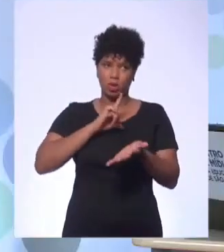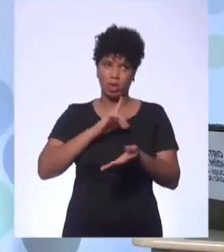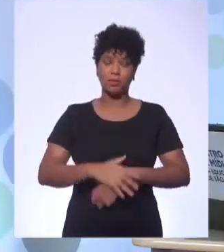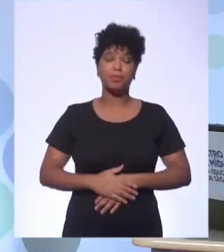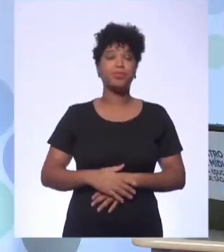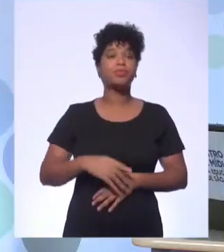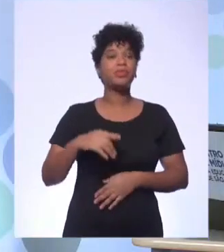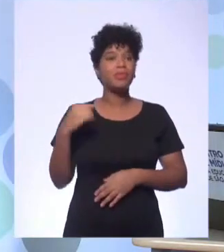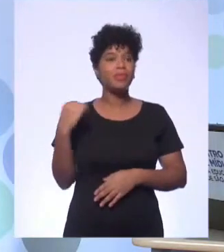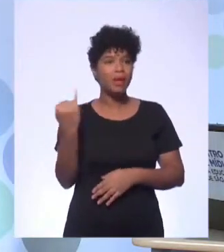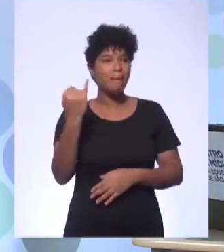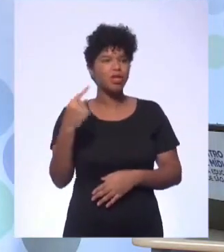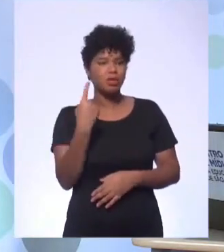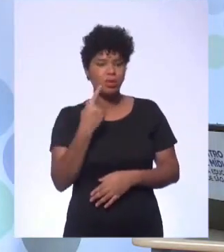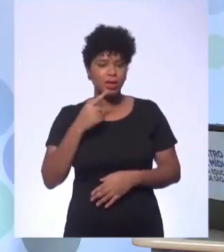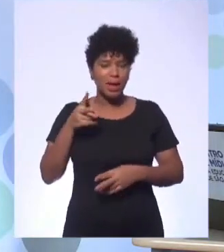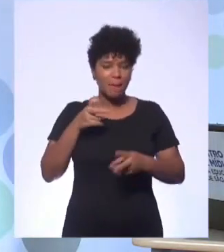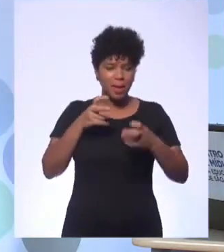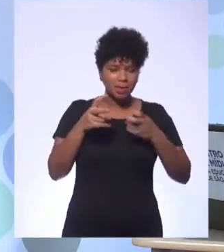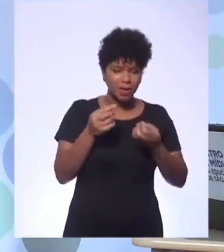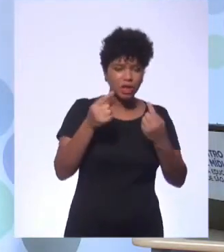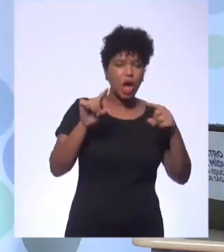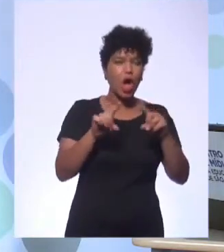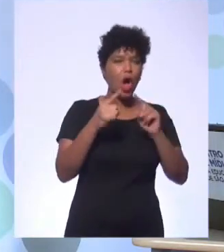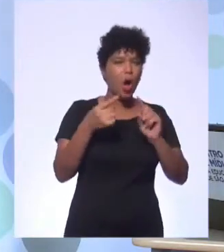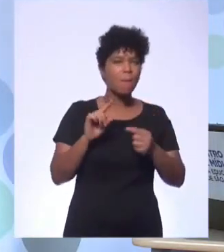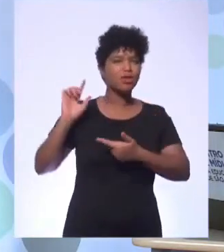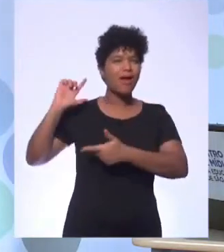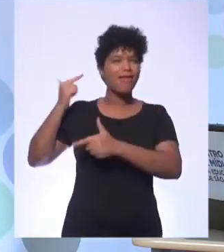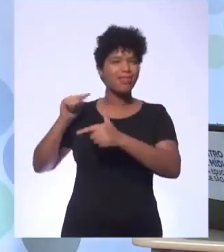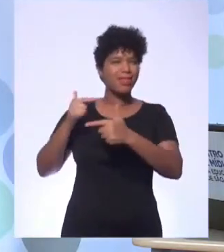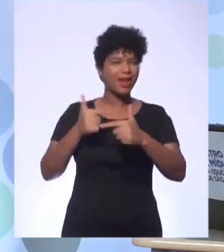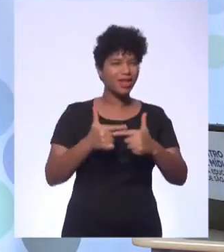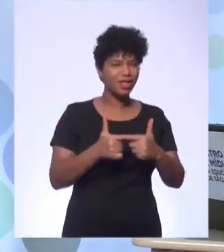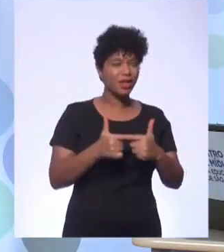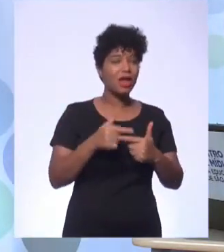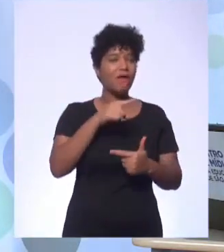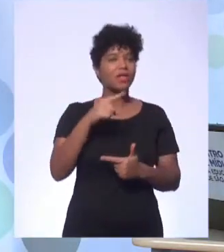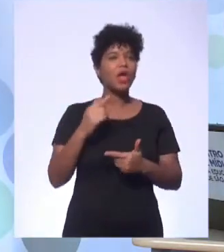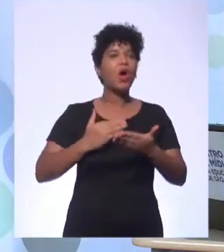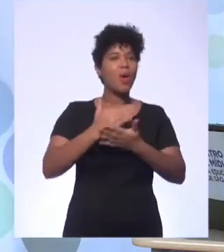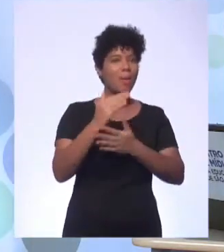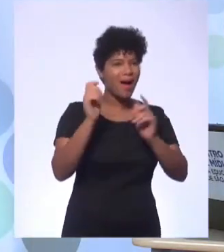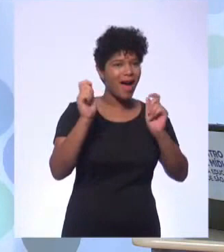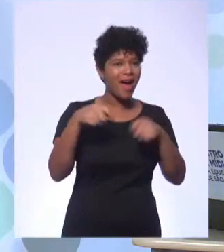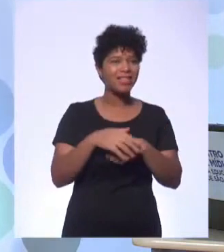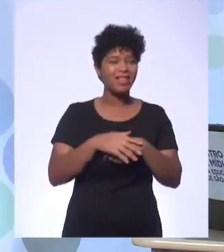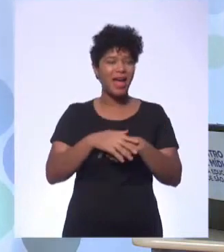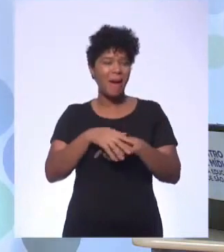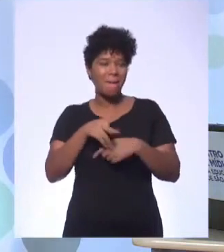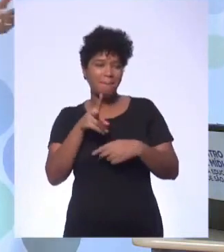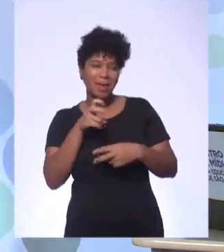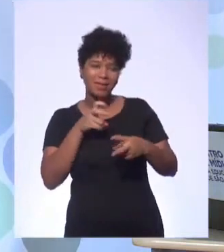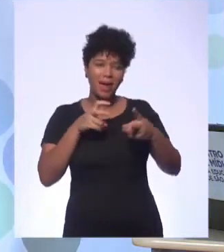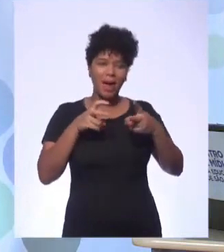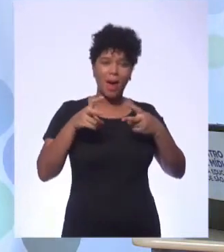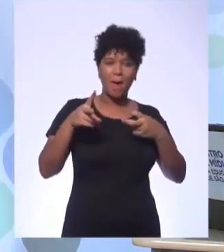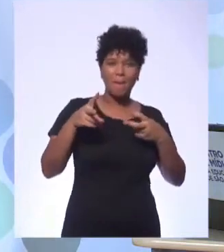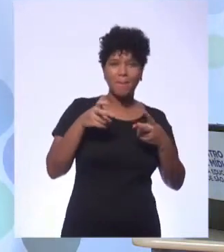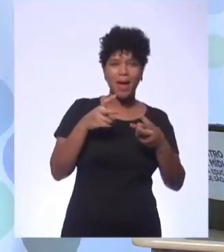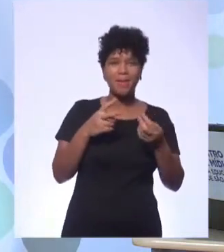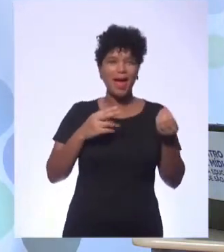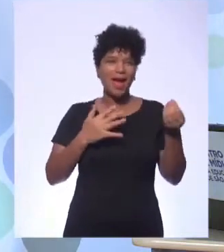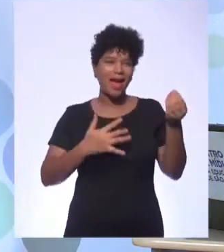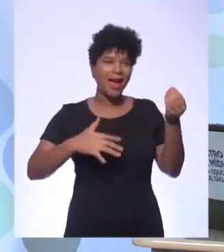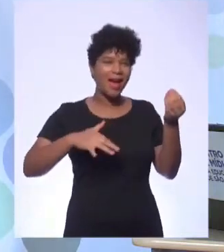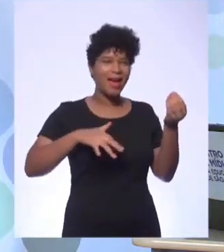melhor forma de você começar a apreciar a música erudita é essa, Você tentar, justamente através das nuances, das variações dinâmicas dos instrumentos,